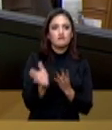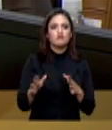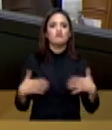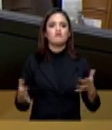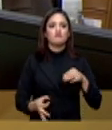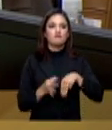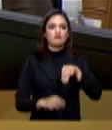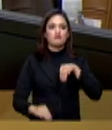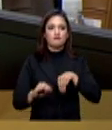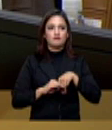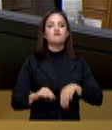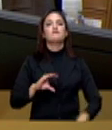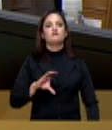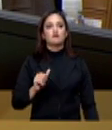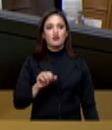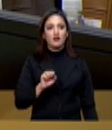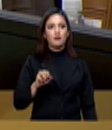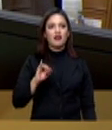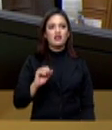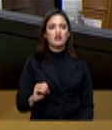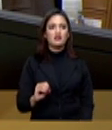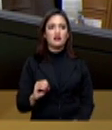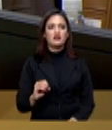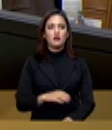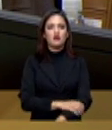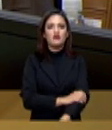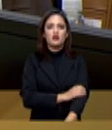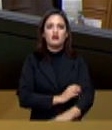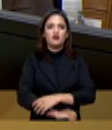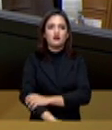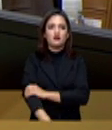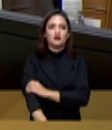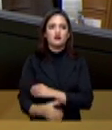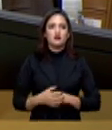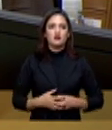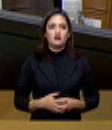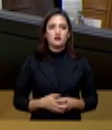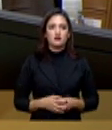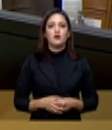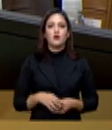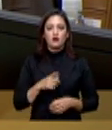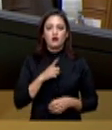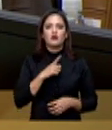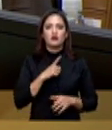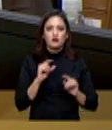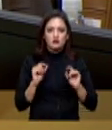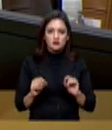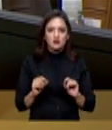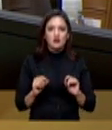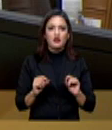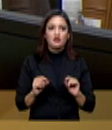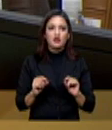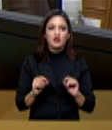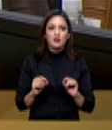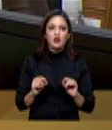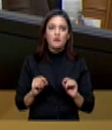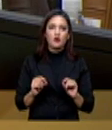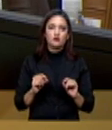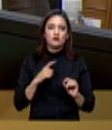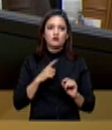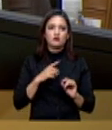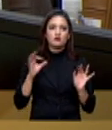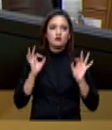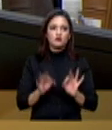Nunes Marques e Alexandre Morais que o acompanharam entendem legítima Face do